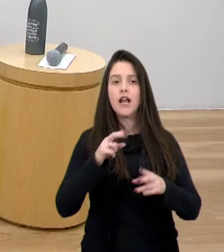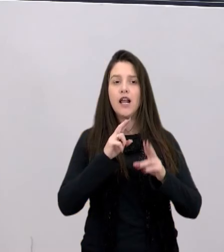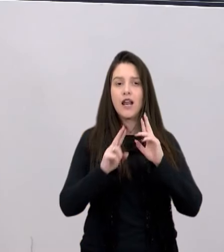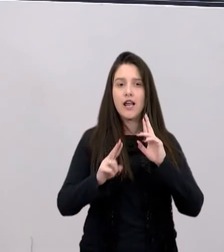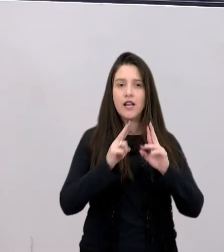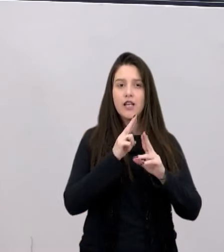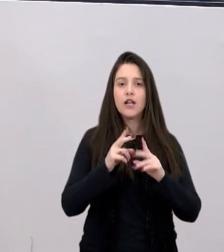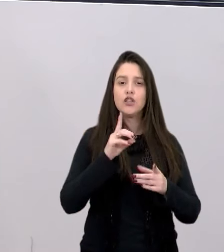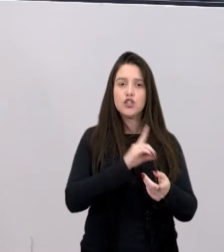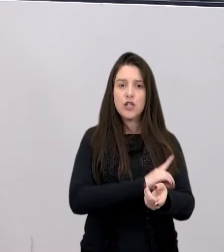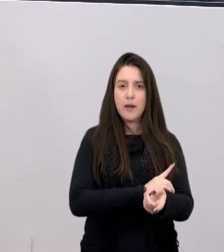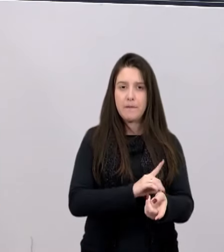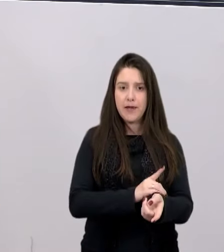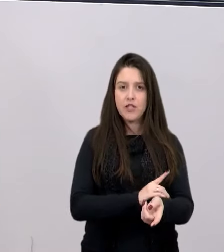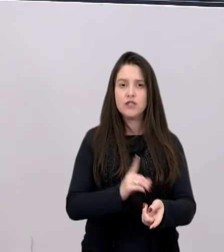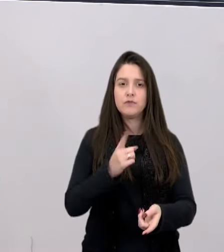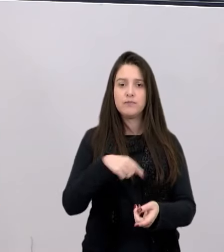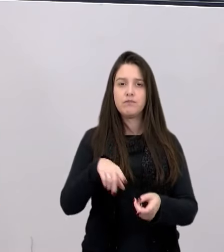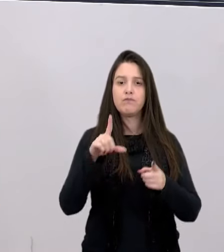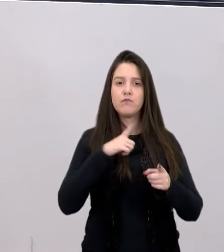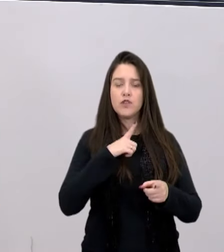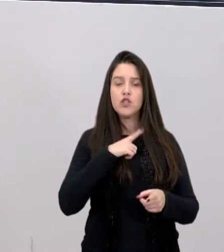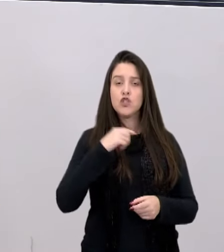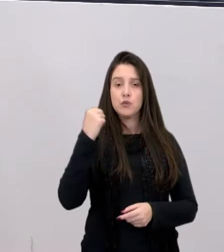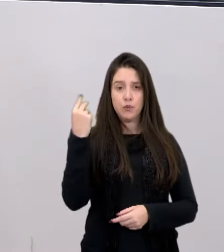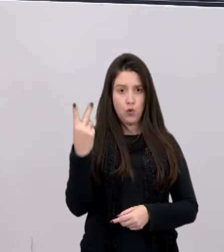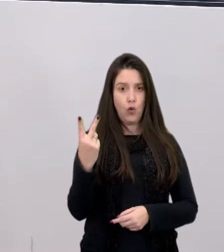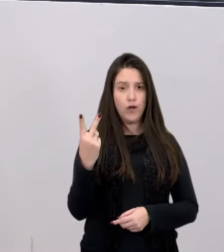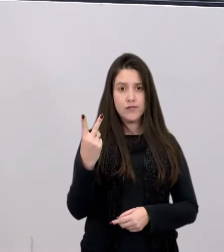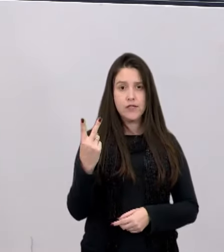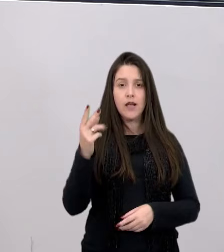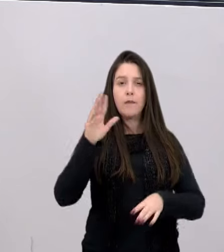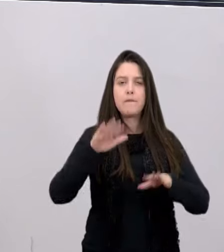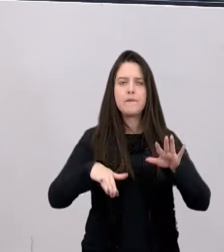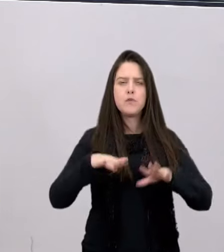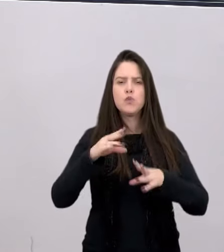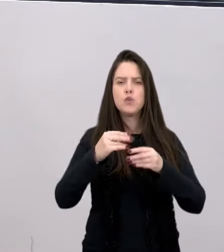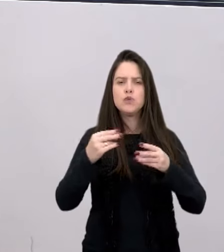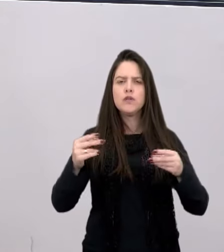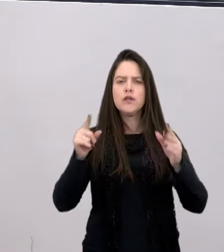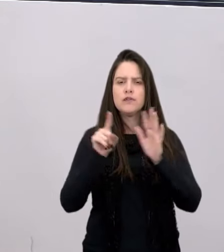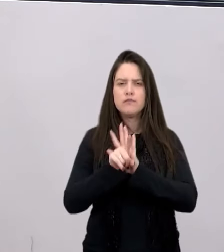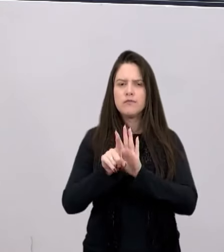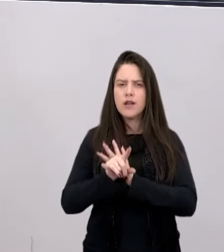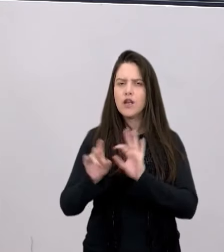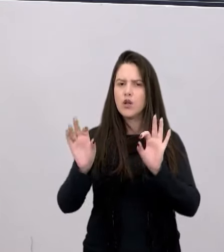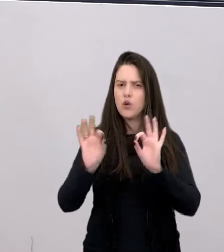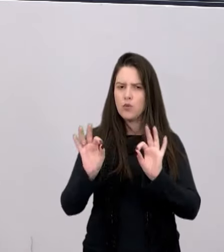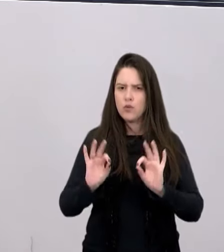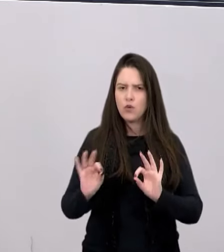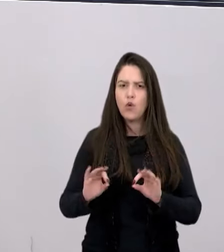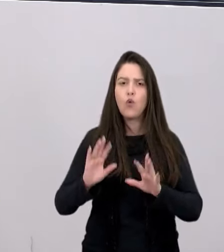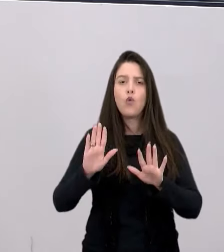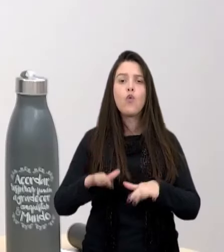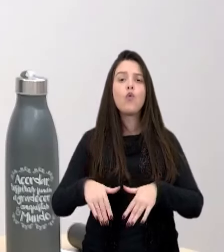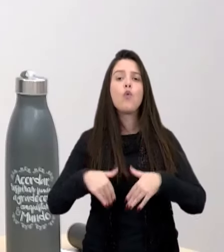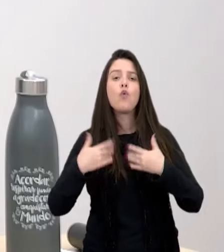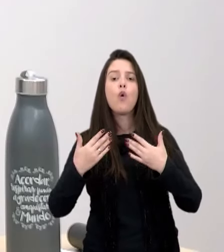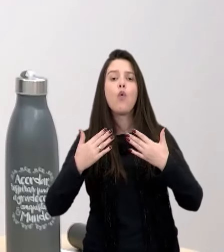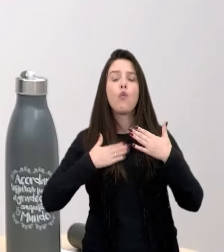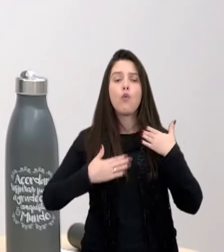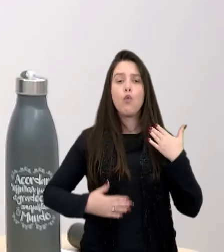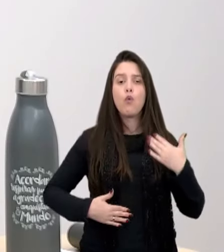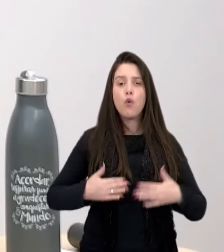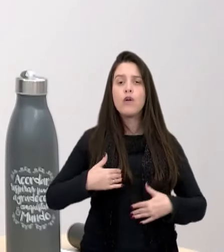a diabetes, na diabetes tipo 2, muitas vezes ela não tem necessariamente o problema com o hormônio, mas ela tem